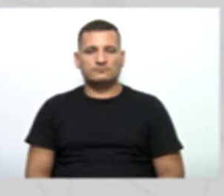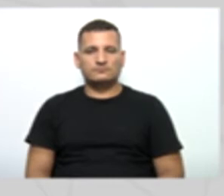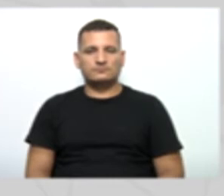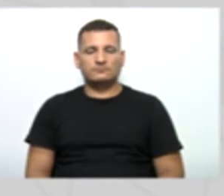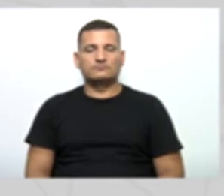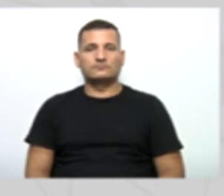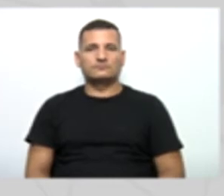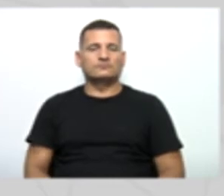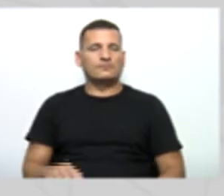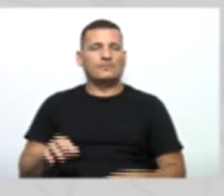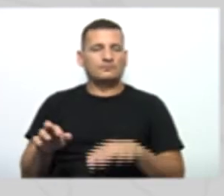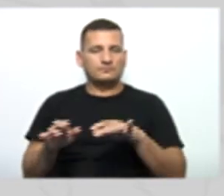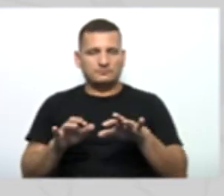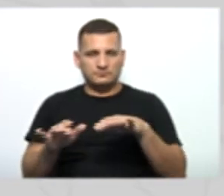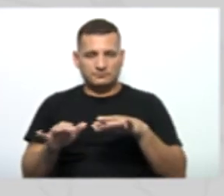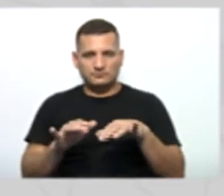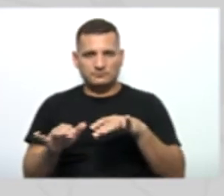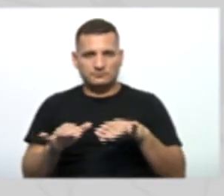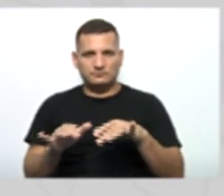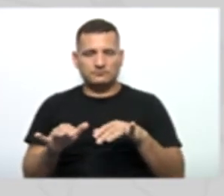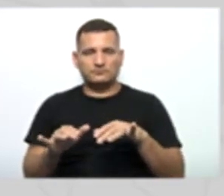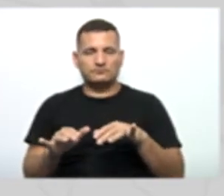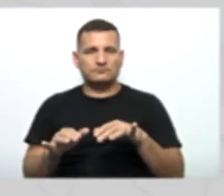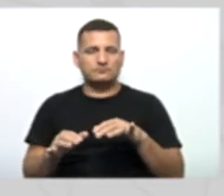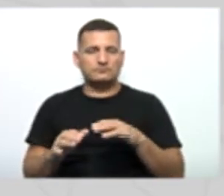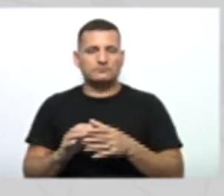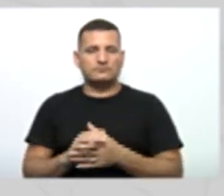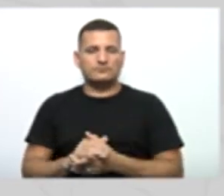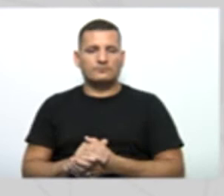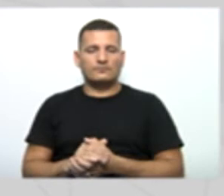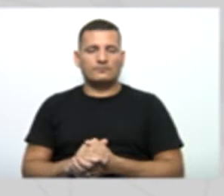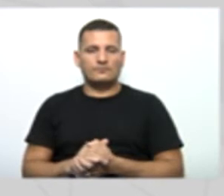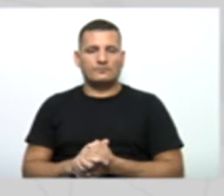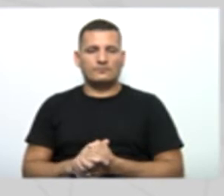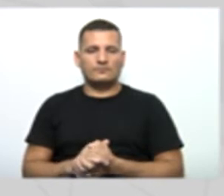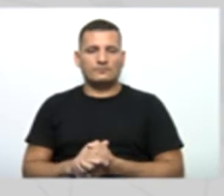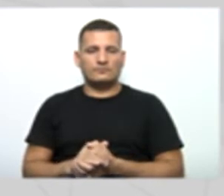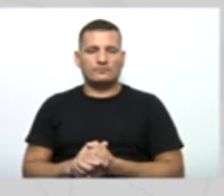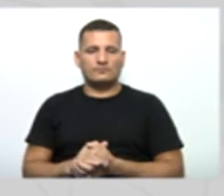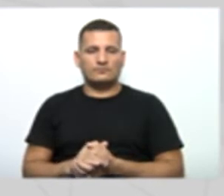Lá na programação, se você veio aqui, ó,